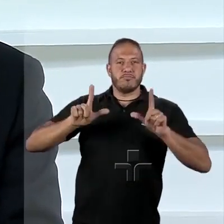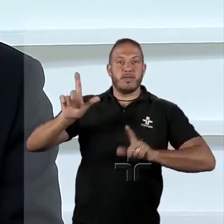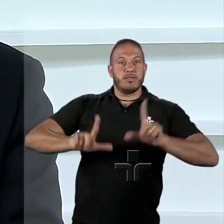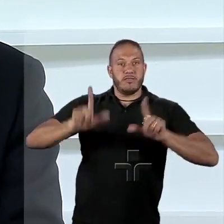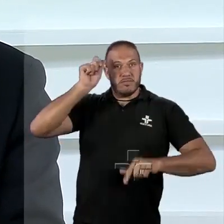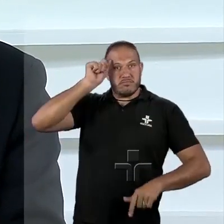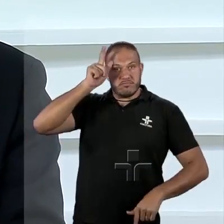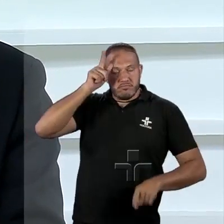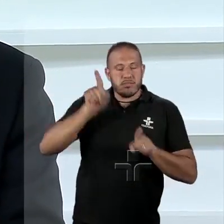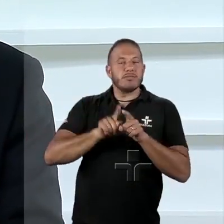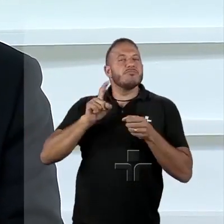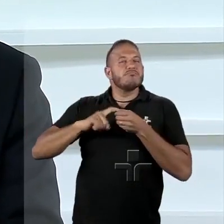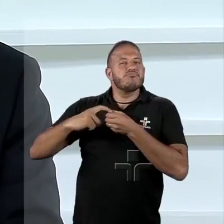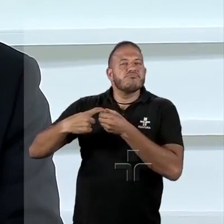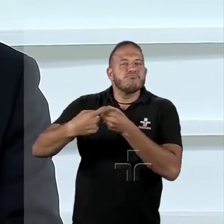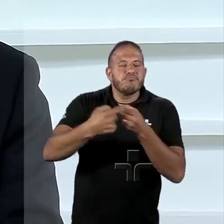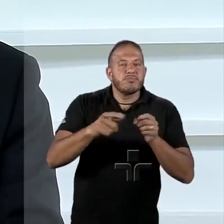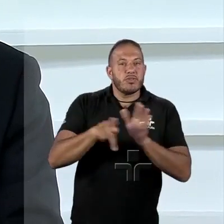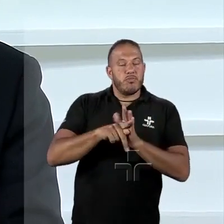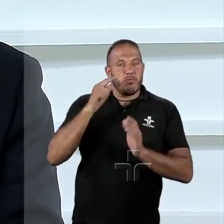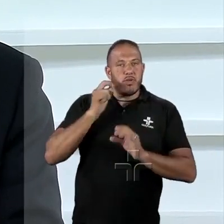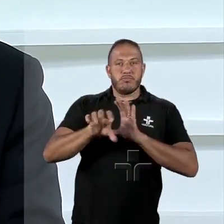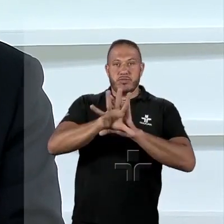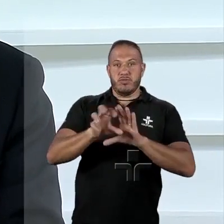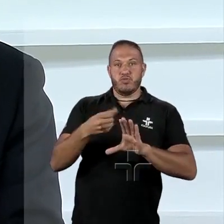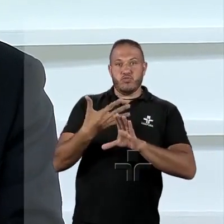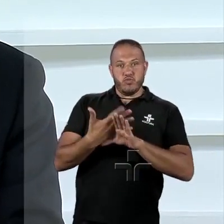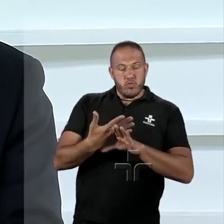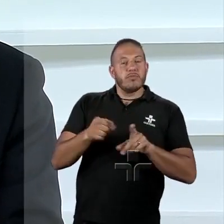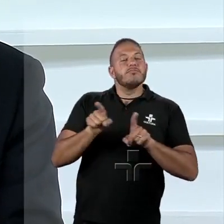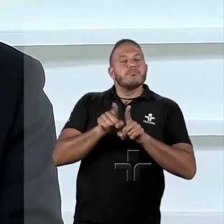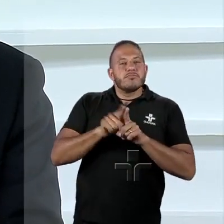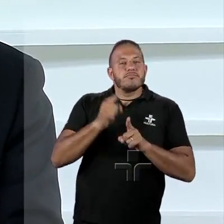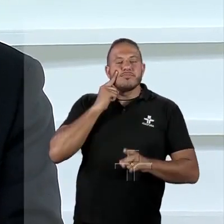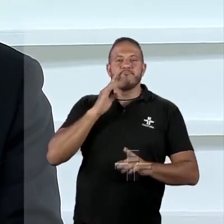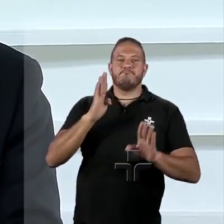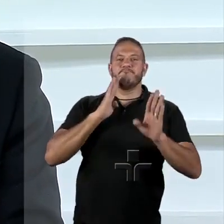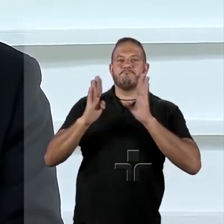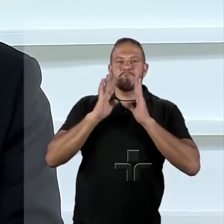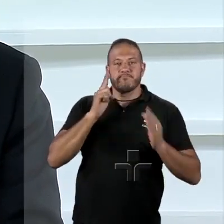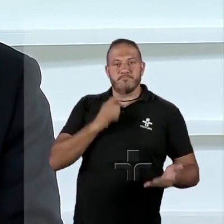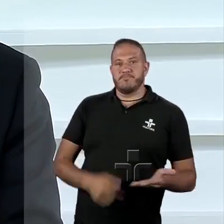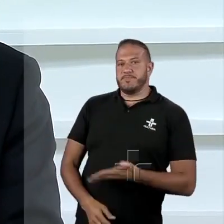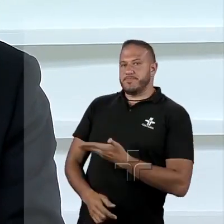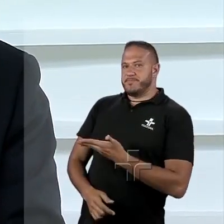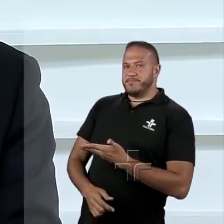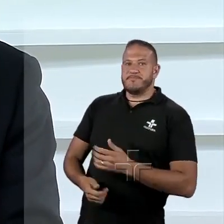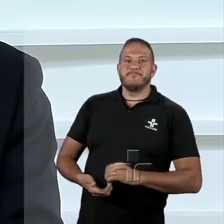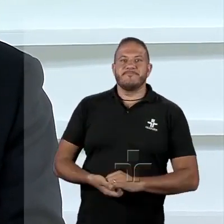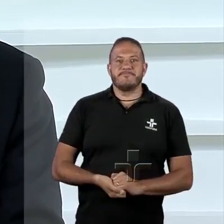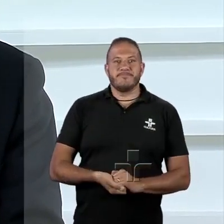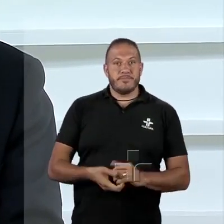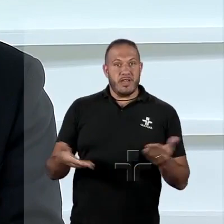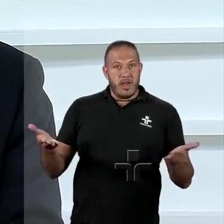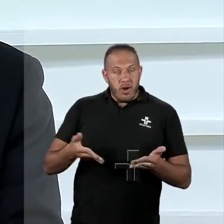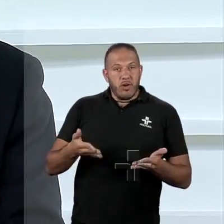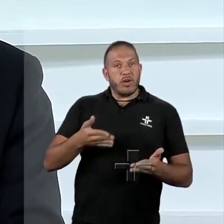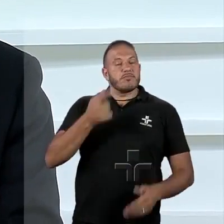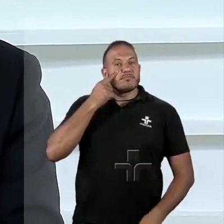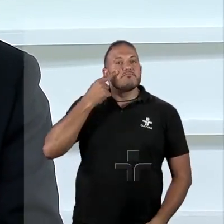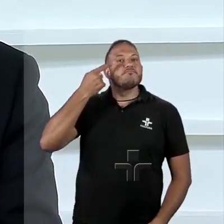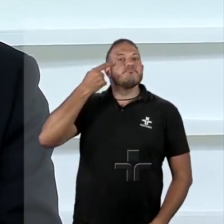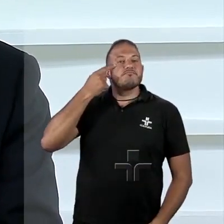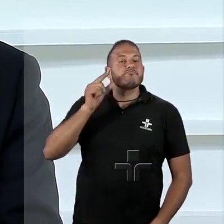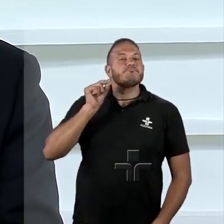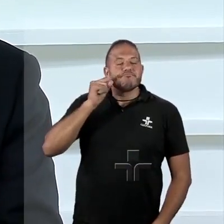pelas emissoras afiliadas, pelo nosso canal no YouTube e pela nossa página no Facebook. Para conversar com o João Dória,